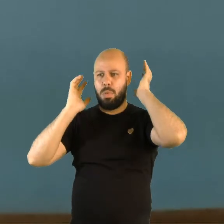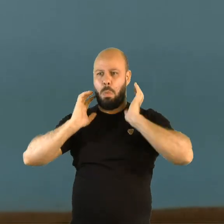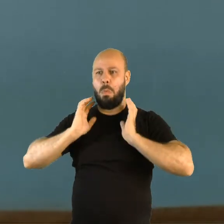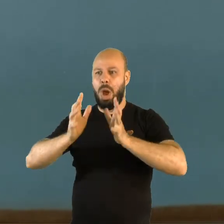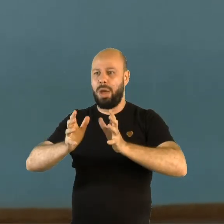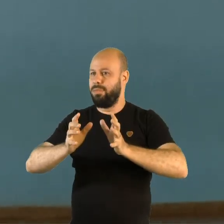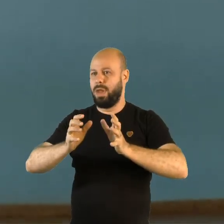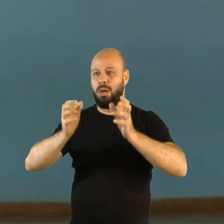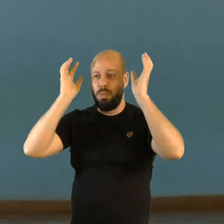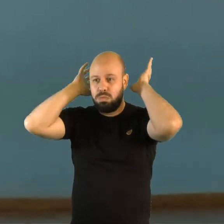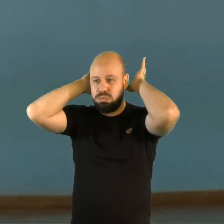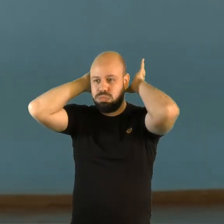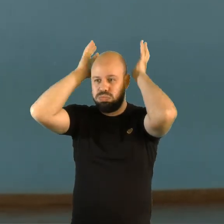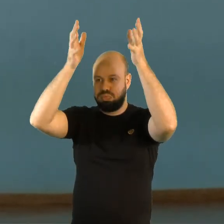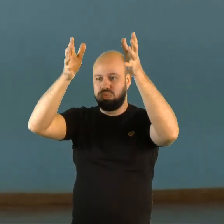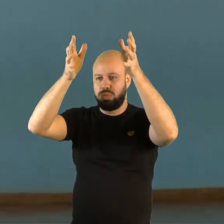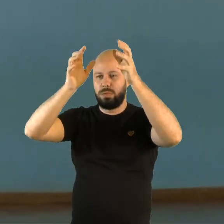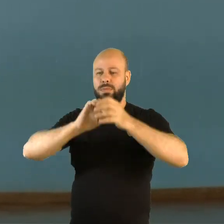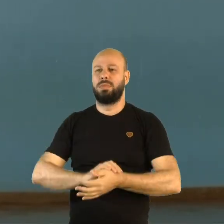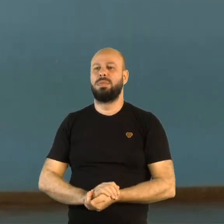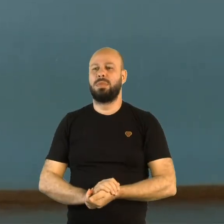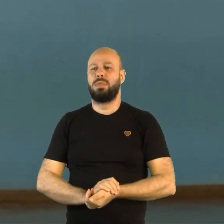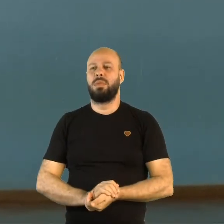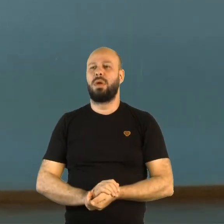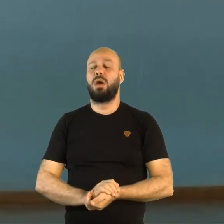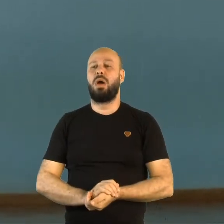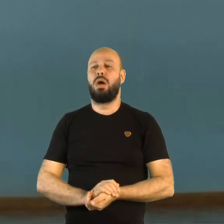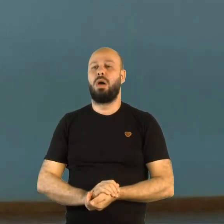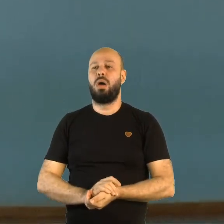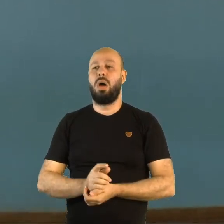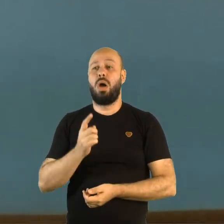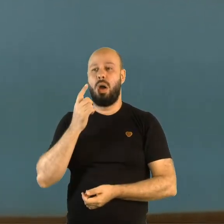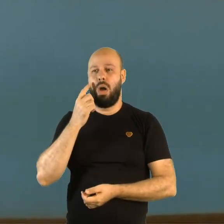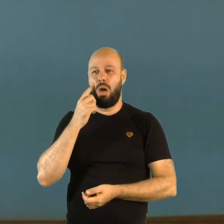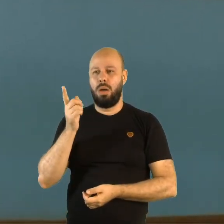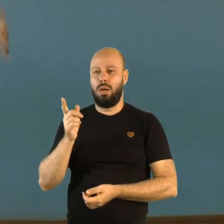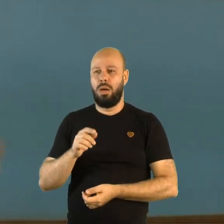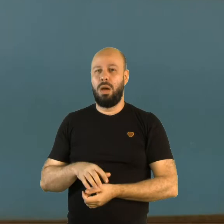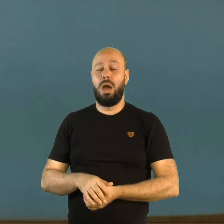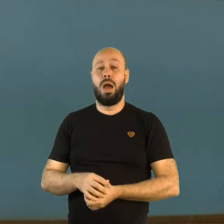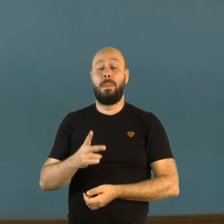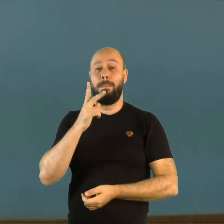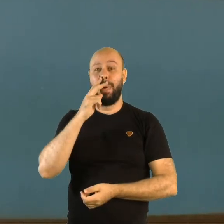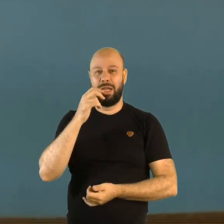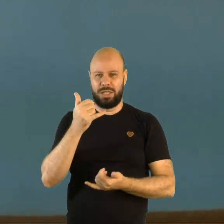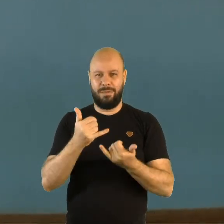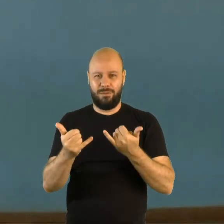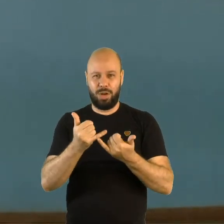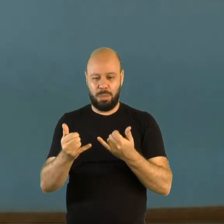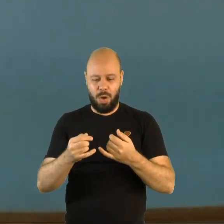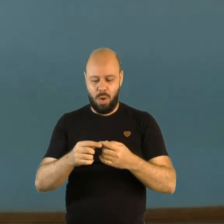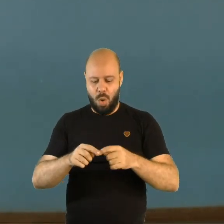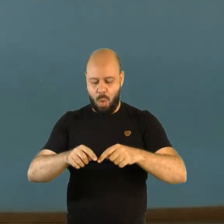em cima da cabeça é muito parecido com cobrar lateral no futebol